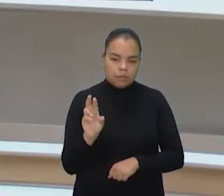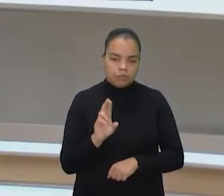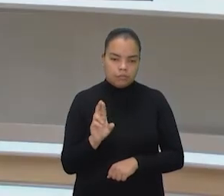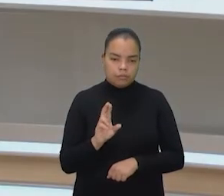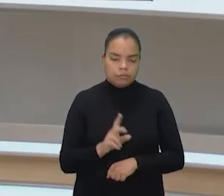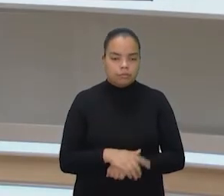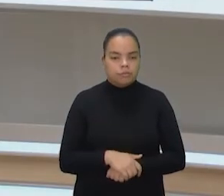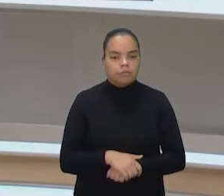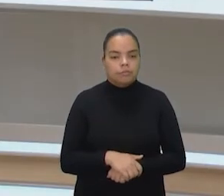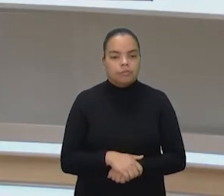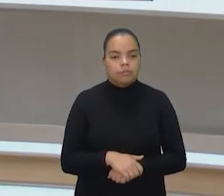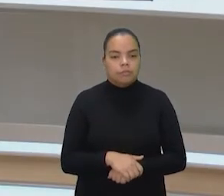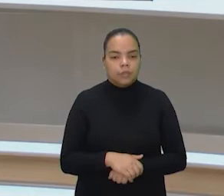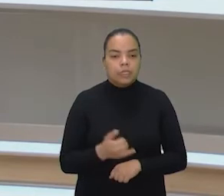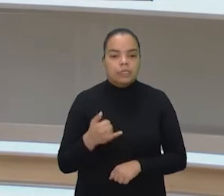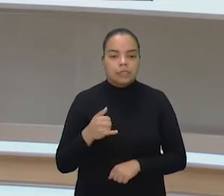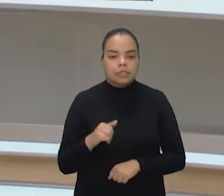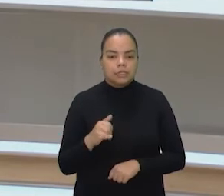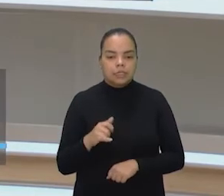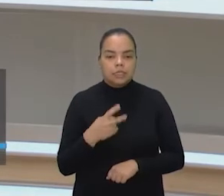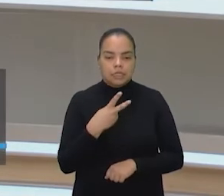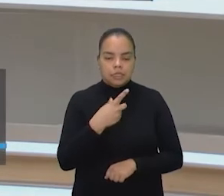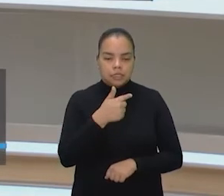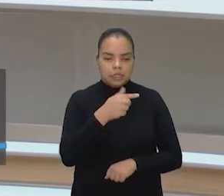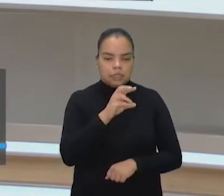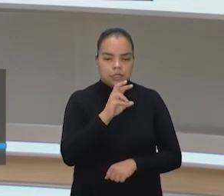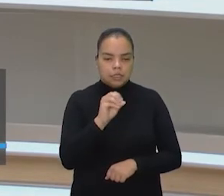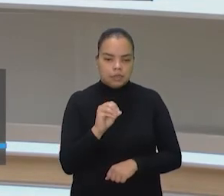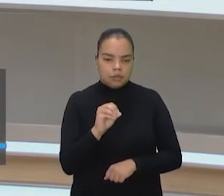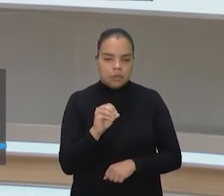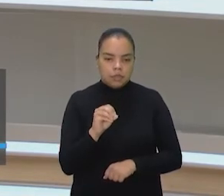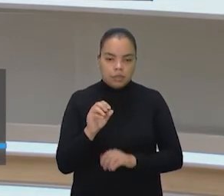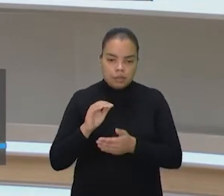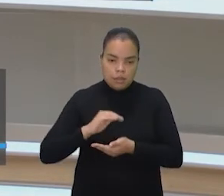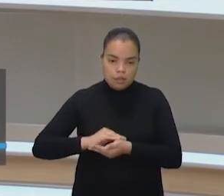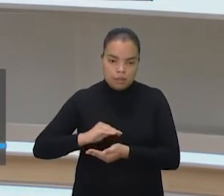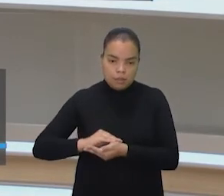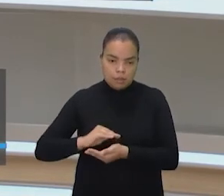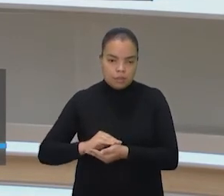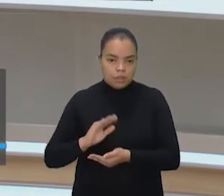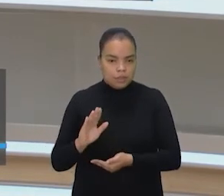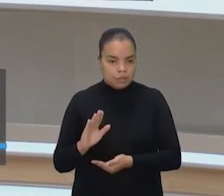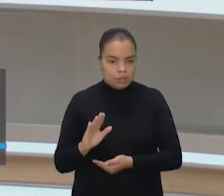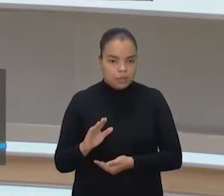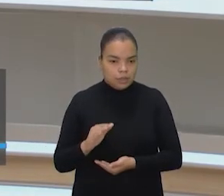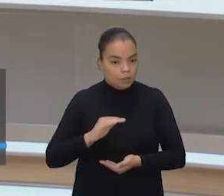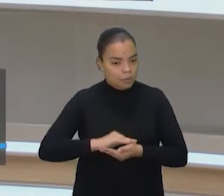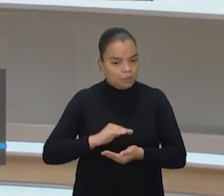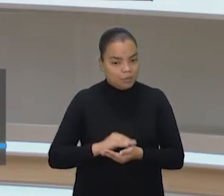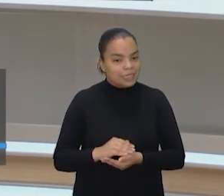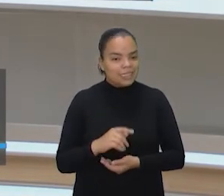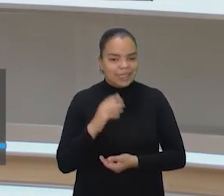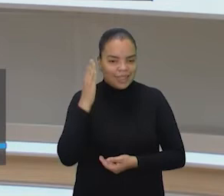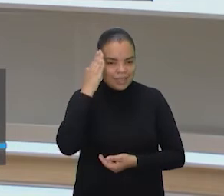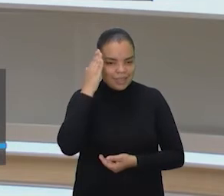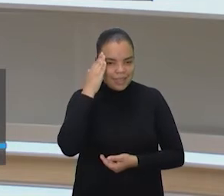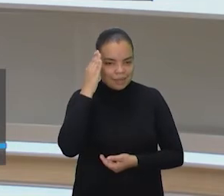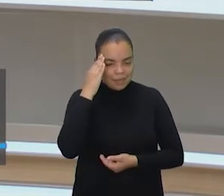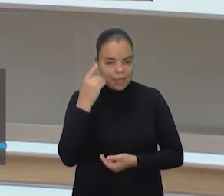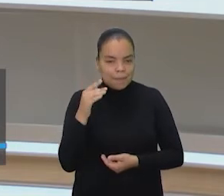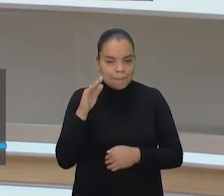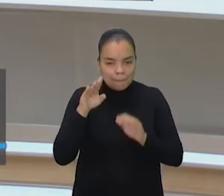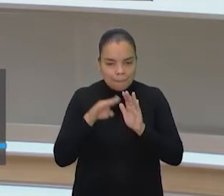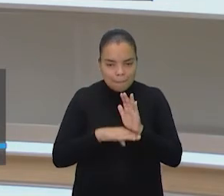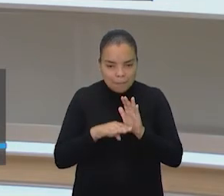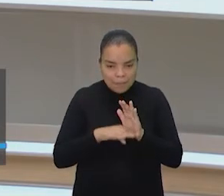862,50 se você deixasse o seu R$ 750 lá. Na poupança a gente sabe que isso não acontece, tá? Na poupança é menos de 1% se